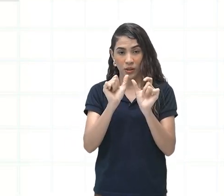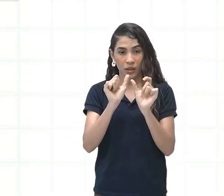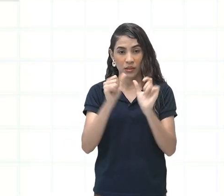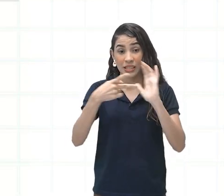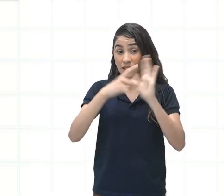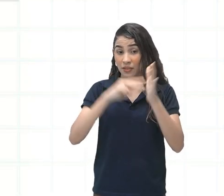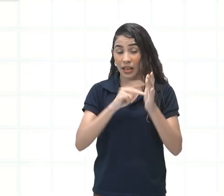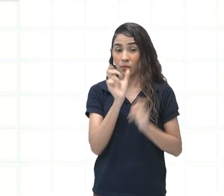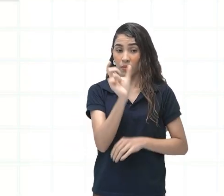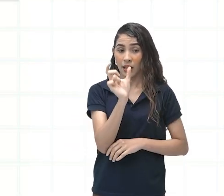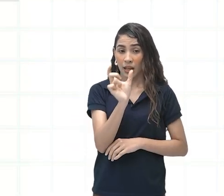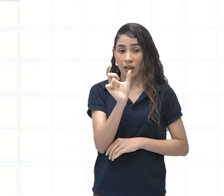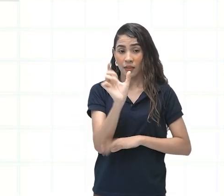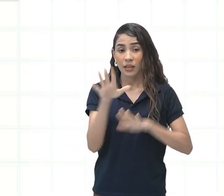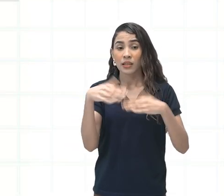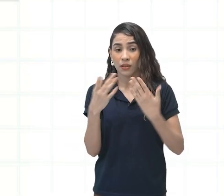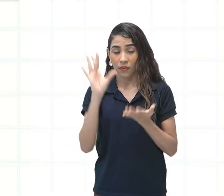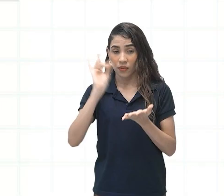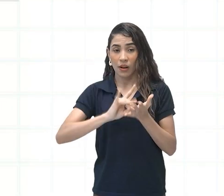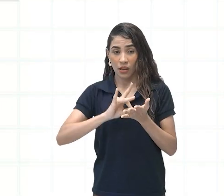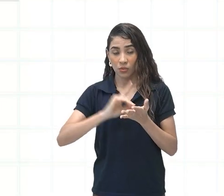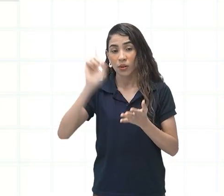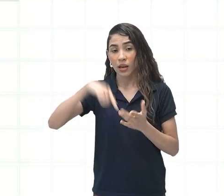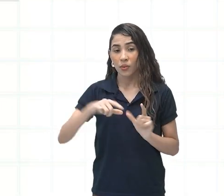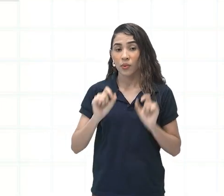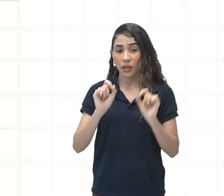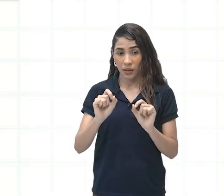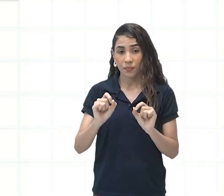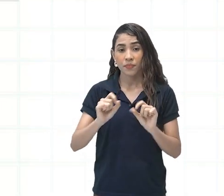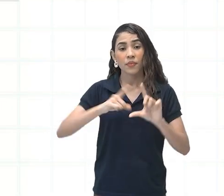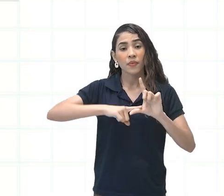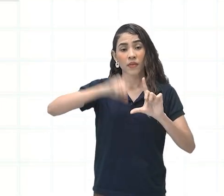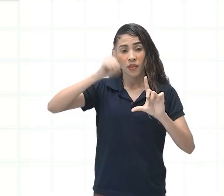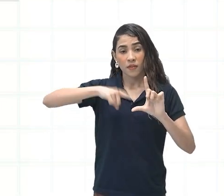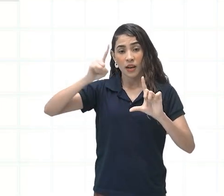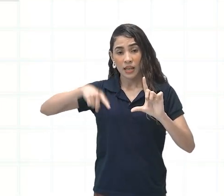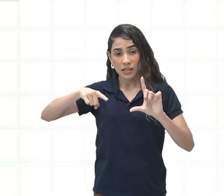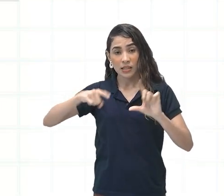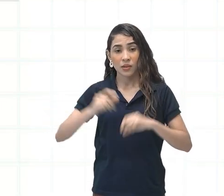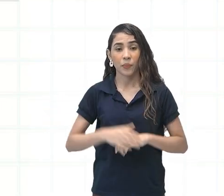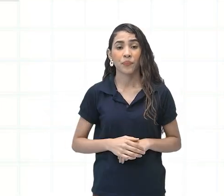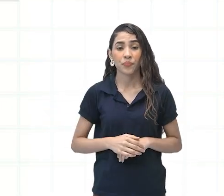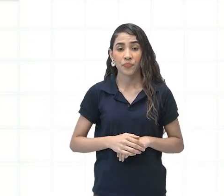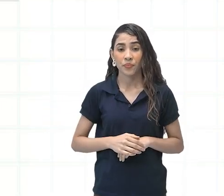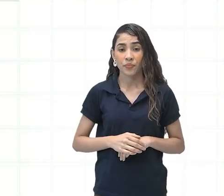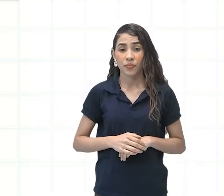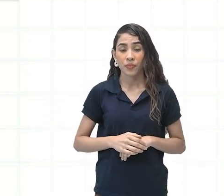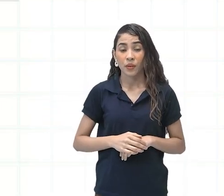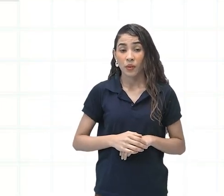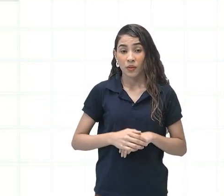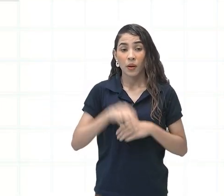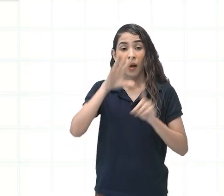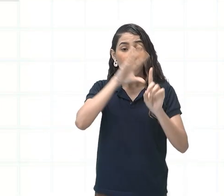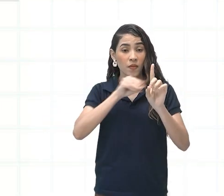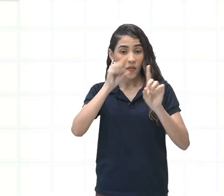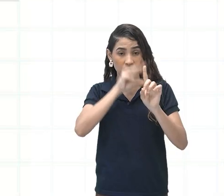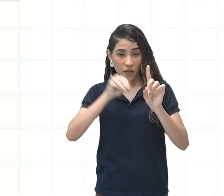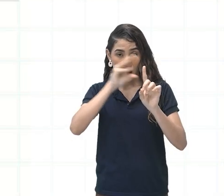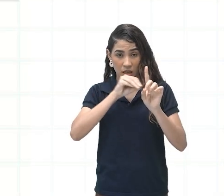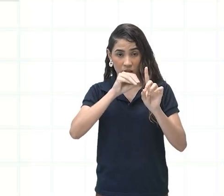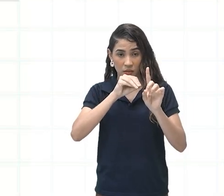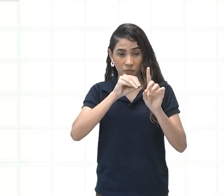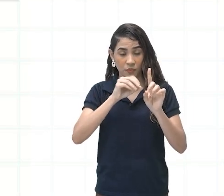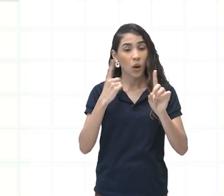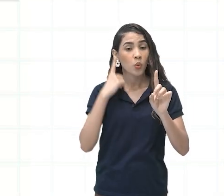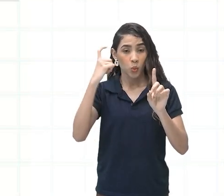é? Então, isso, de fato, é uma variação na pronúncia